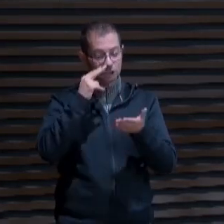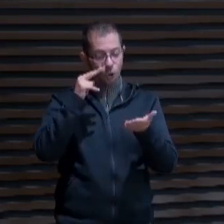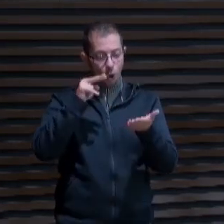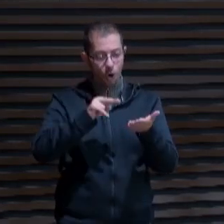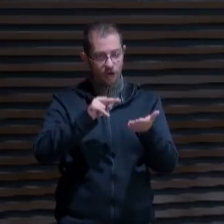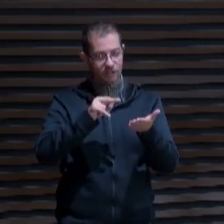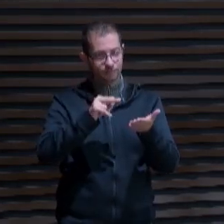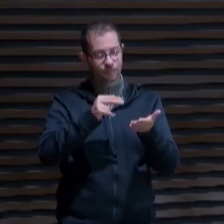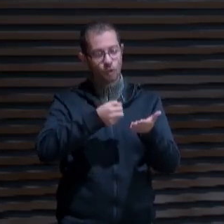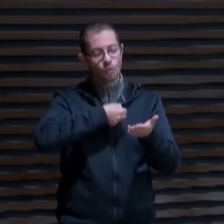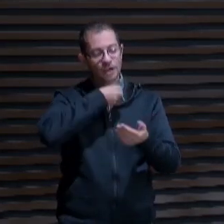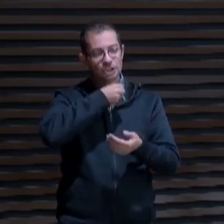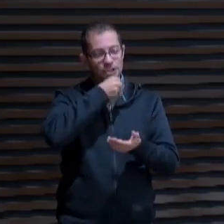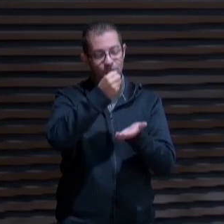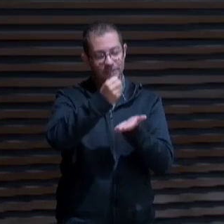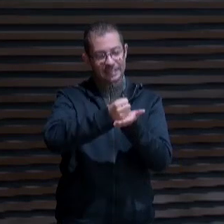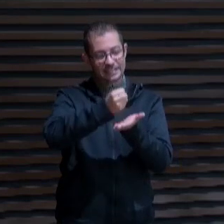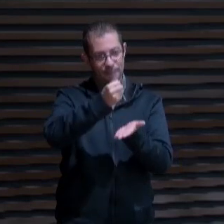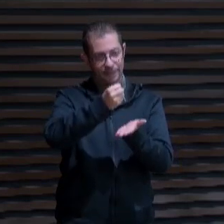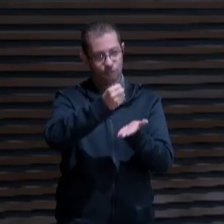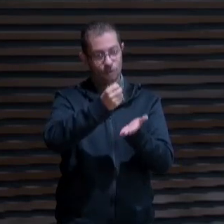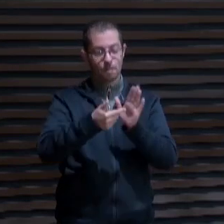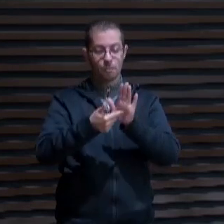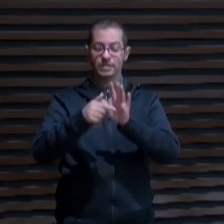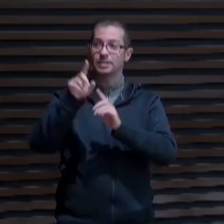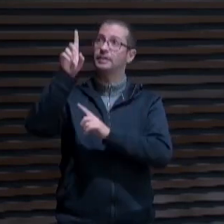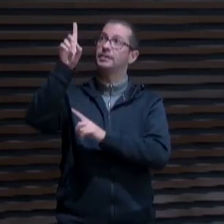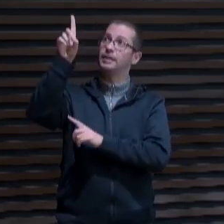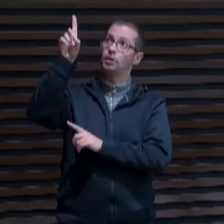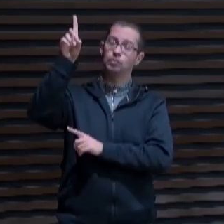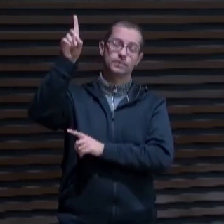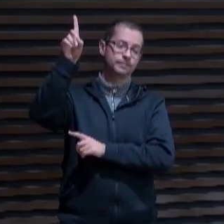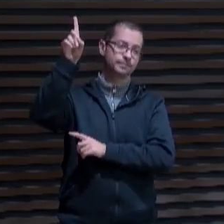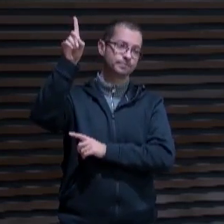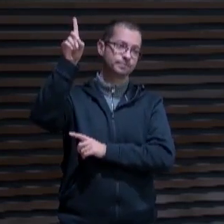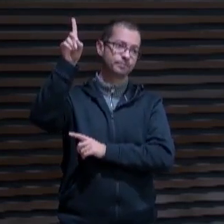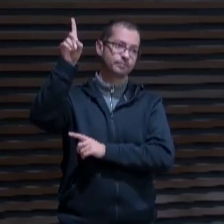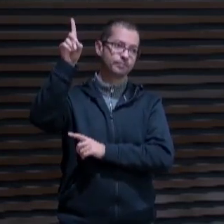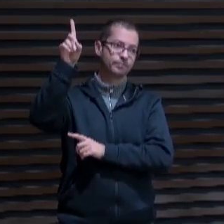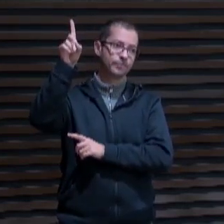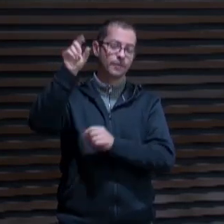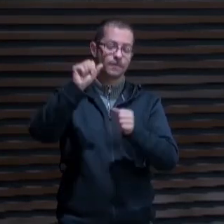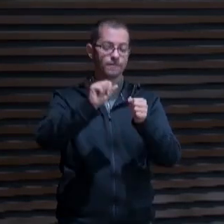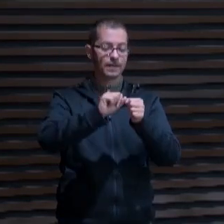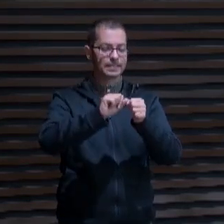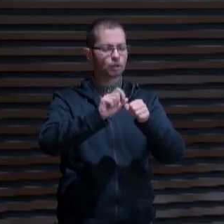e vemos Deus estabelecendo um momento, um